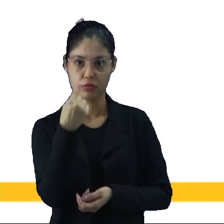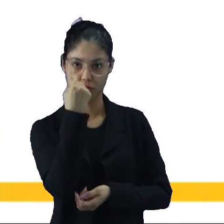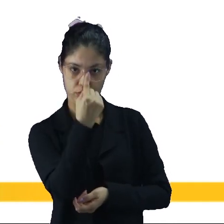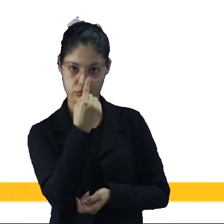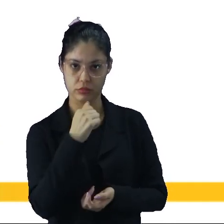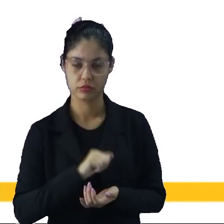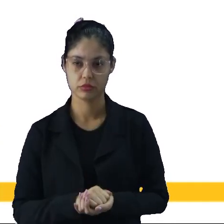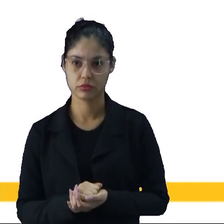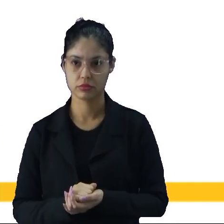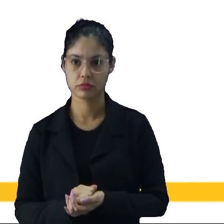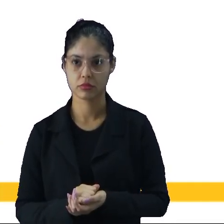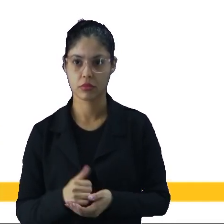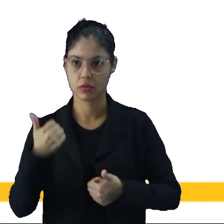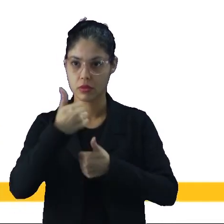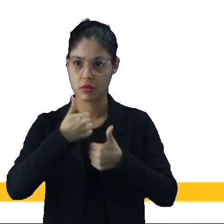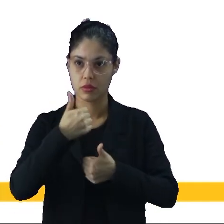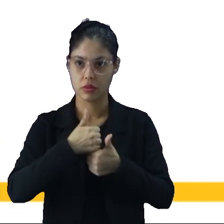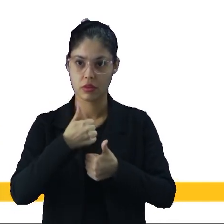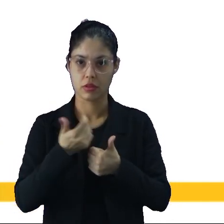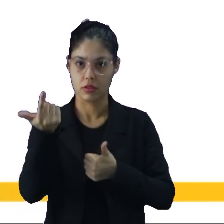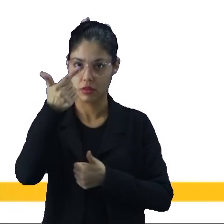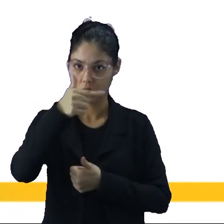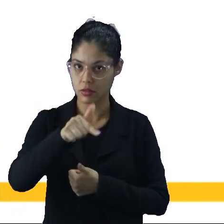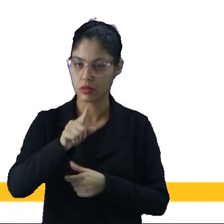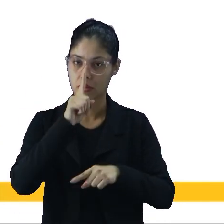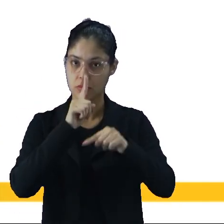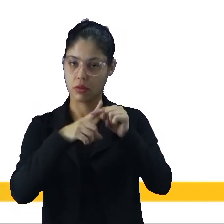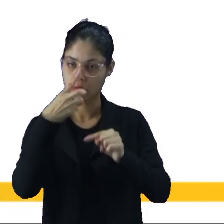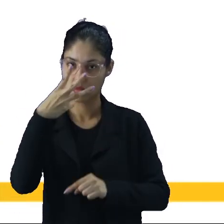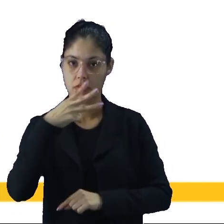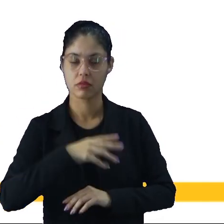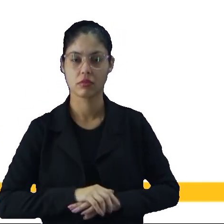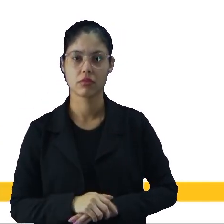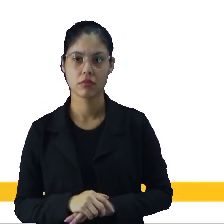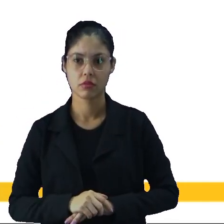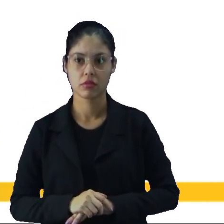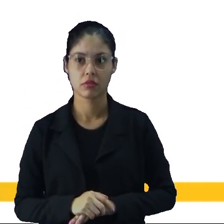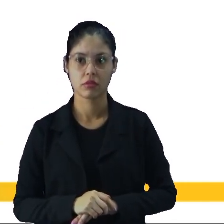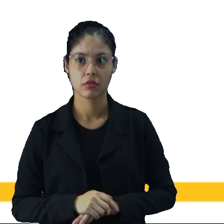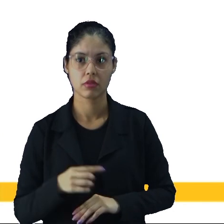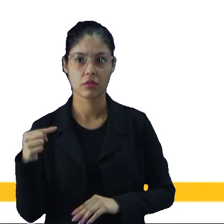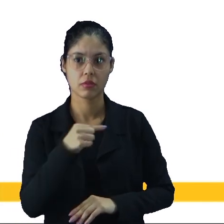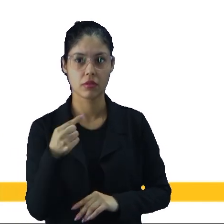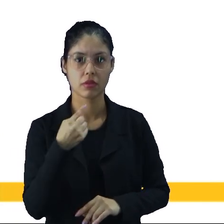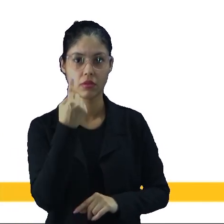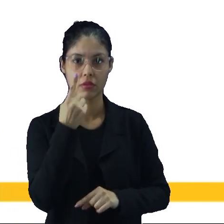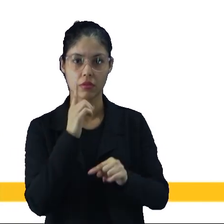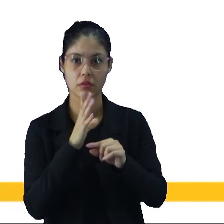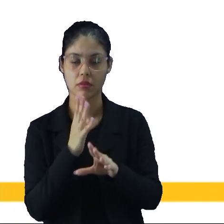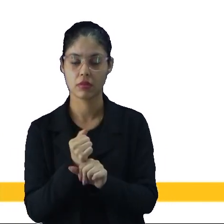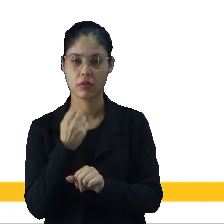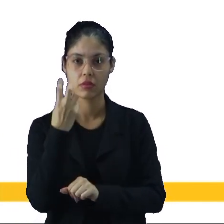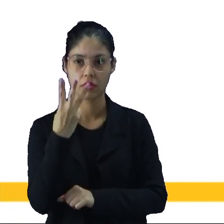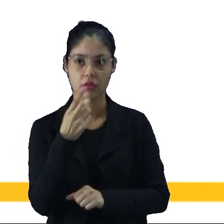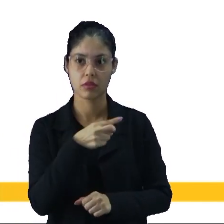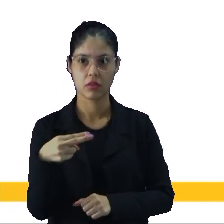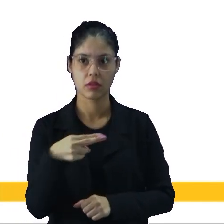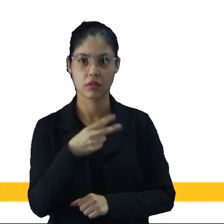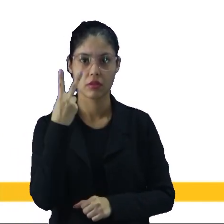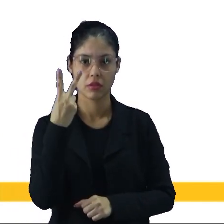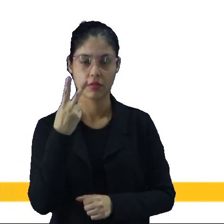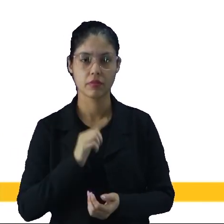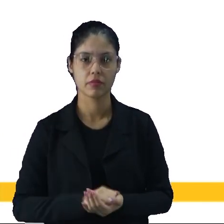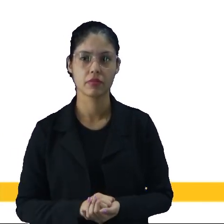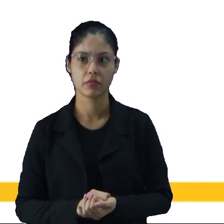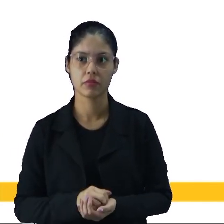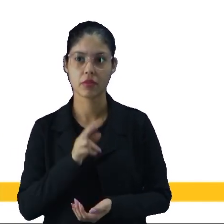1, substituiu, repete, mais 3, e menos 1 mais 3 é igual a 2. E aqui a